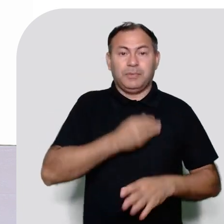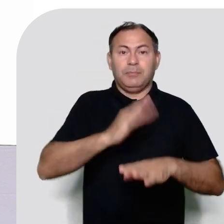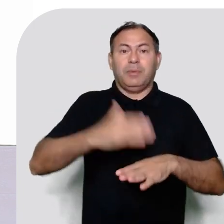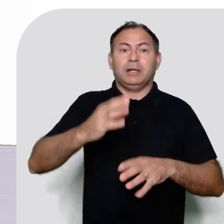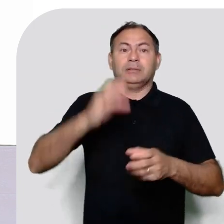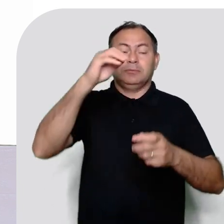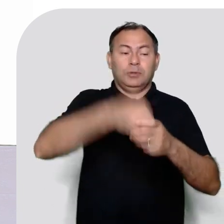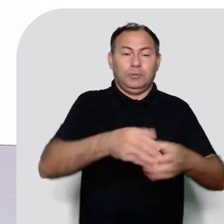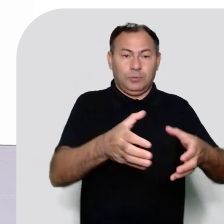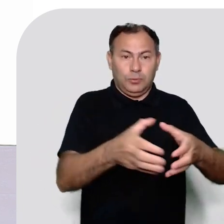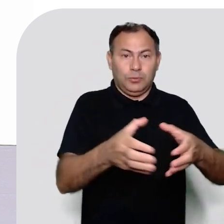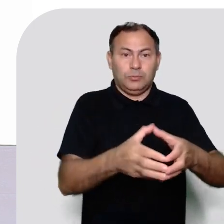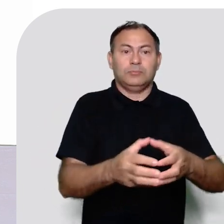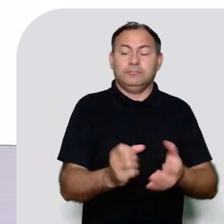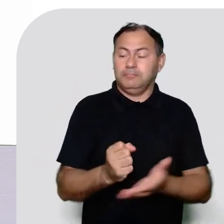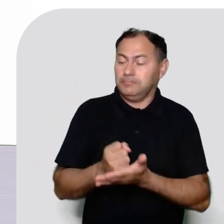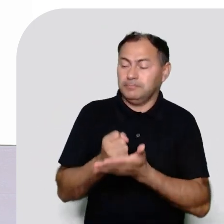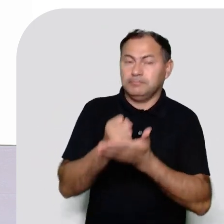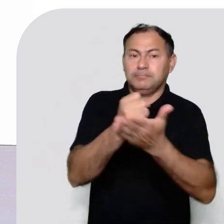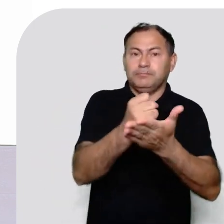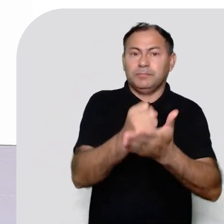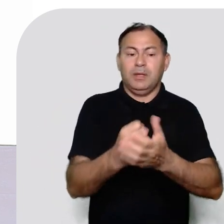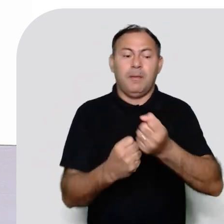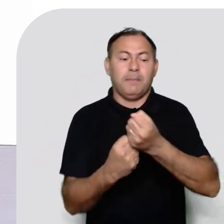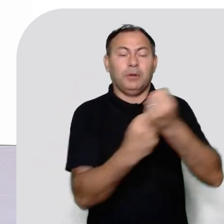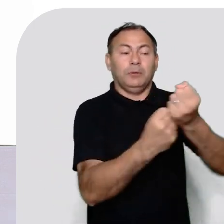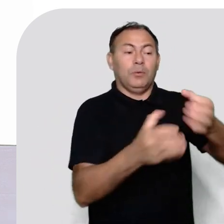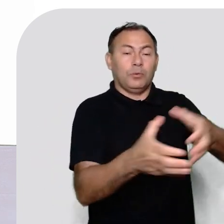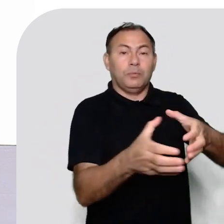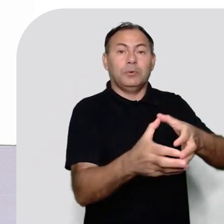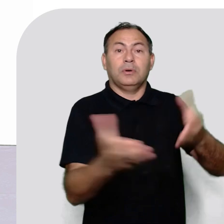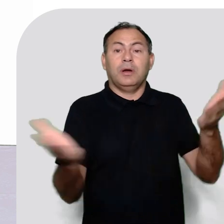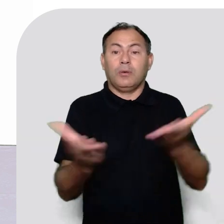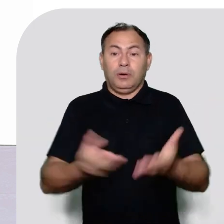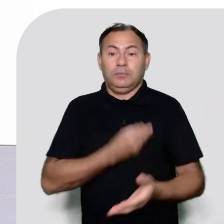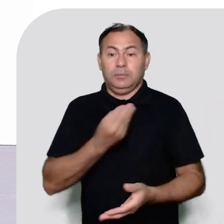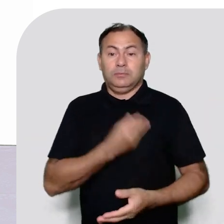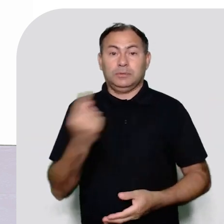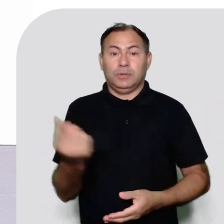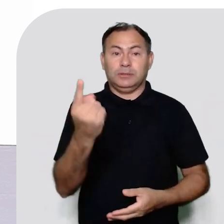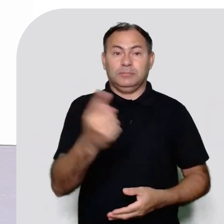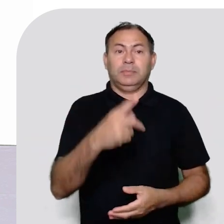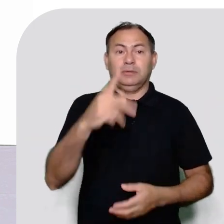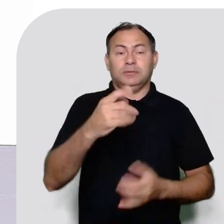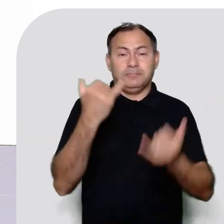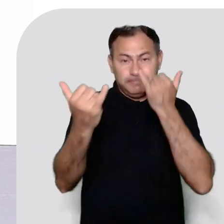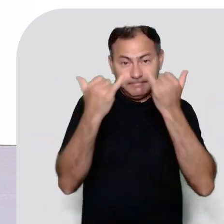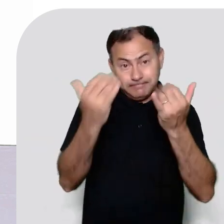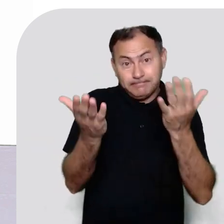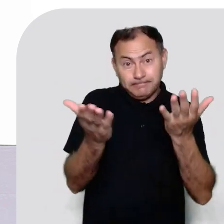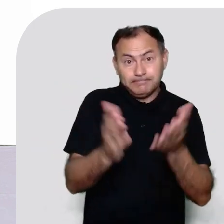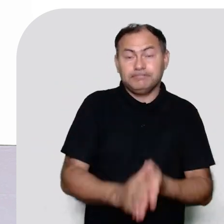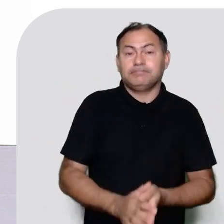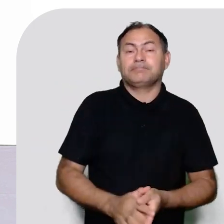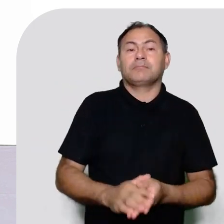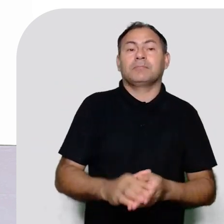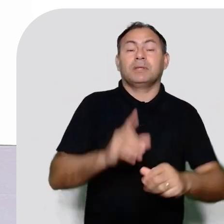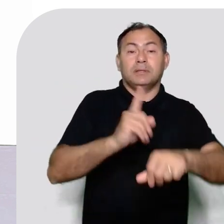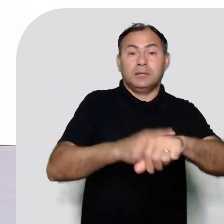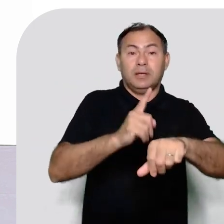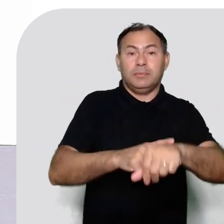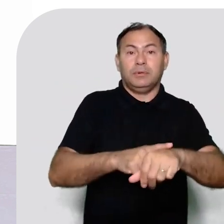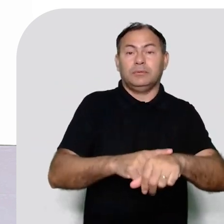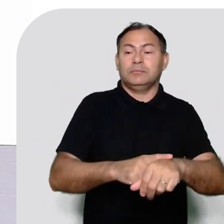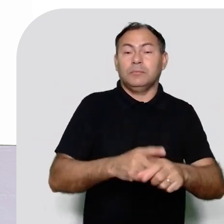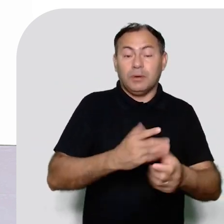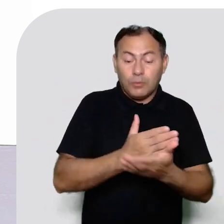no coletivo e era apoiado pelo seu coletivo, agora vive sozinho as suas questões. Nesse período